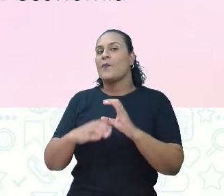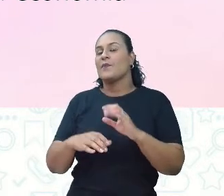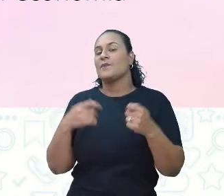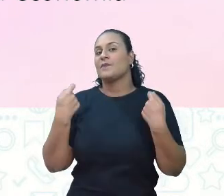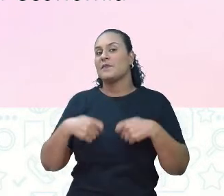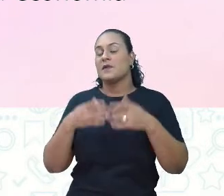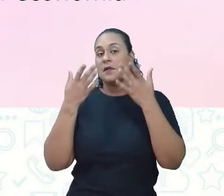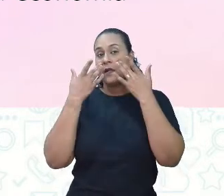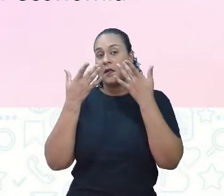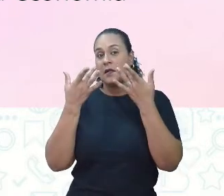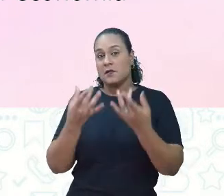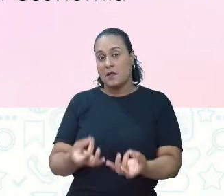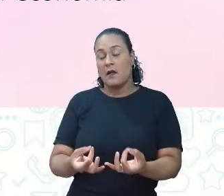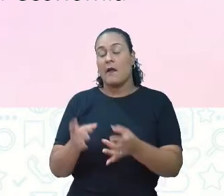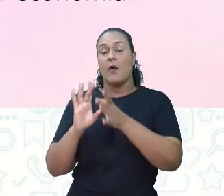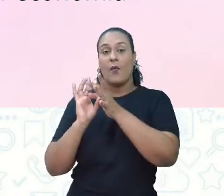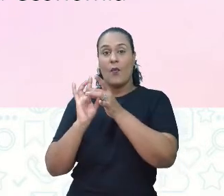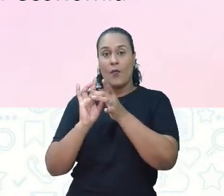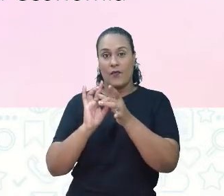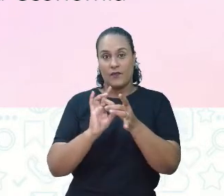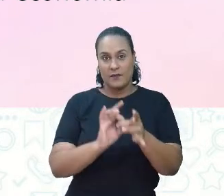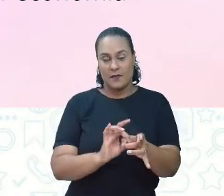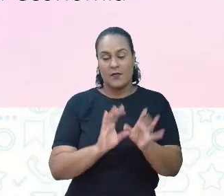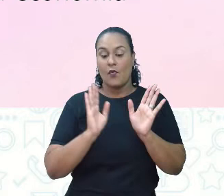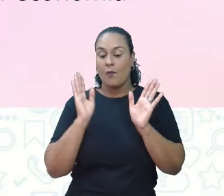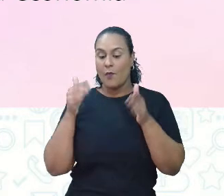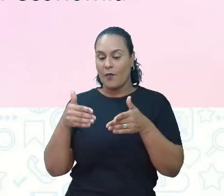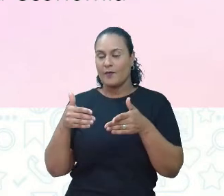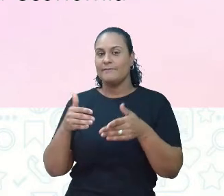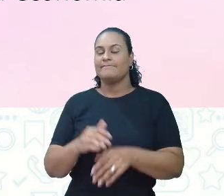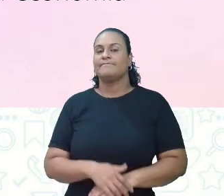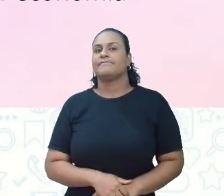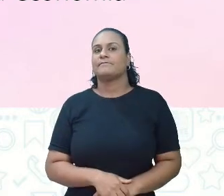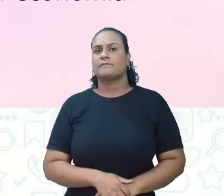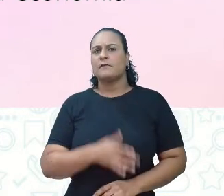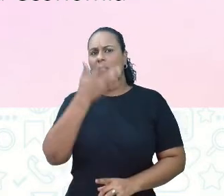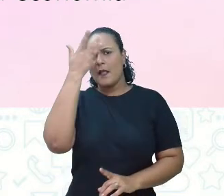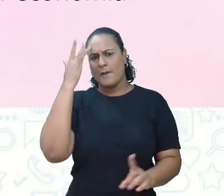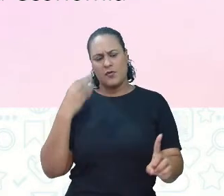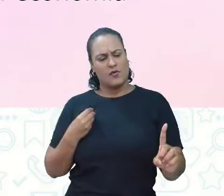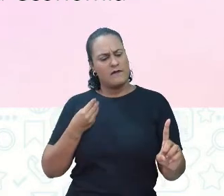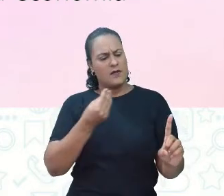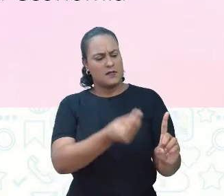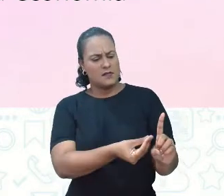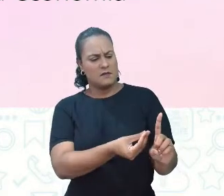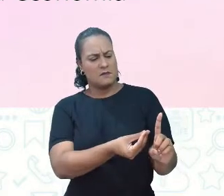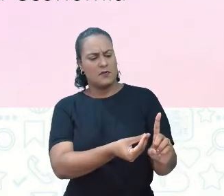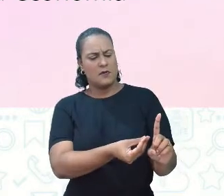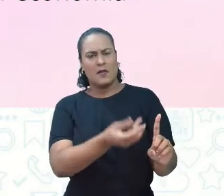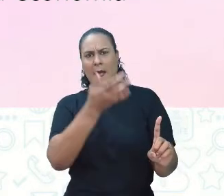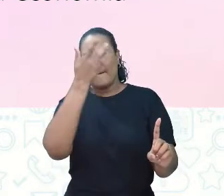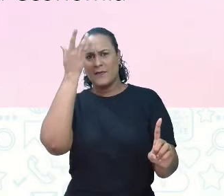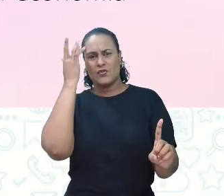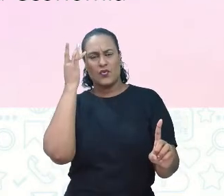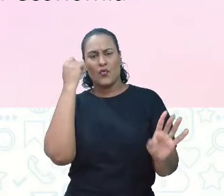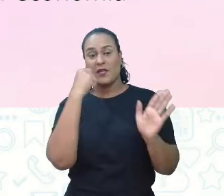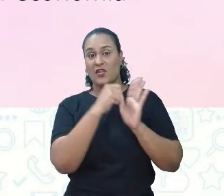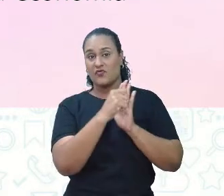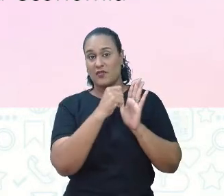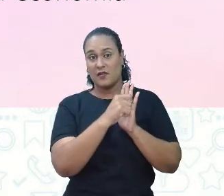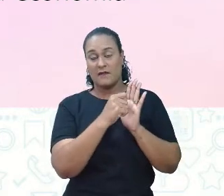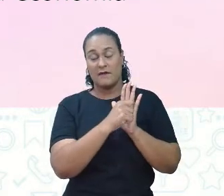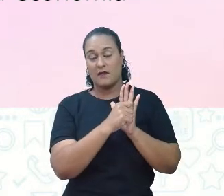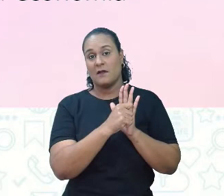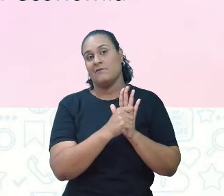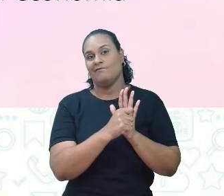se atentar ao contexto. Quem vai receber a carta? Quem é você que está enviando a carta? O